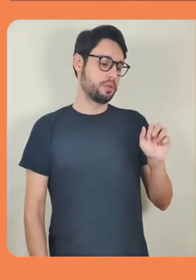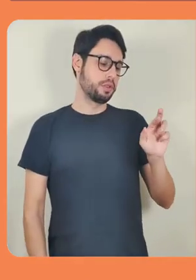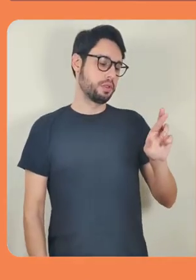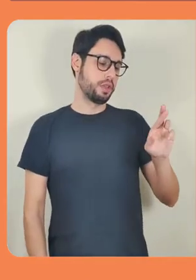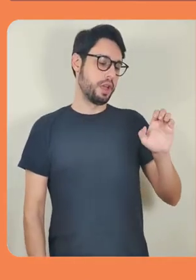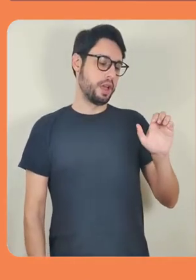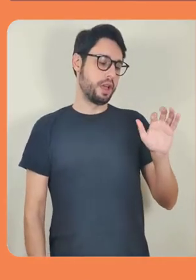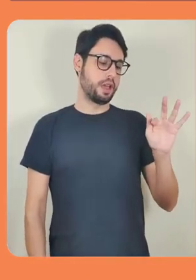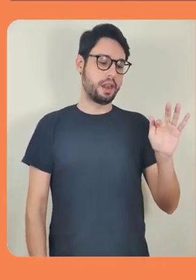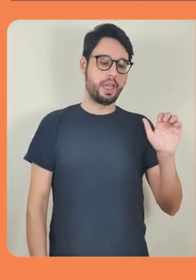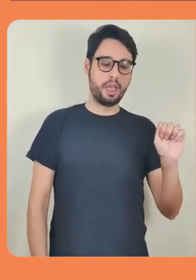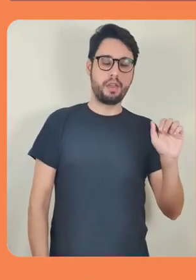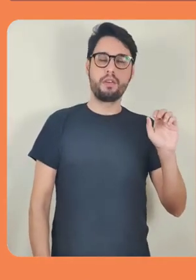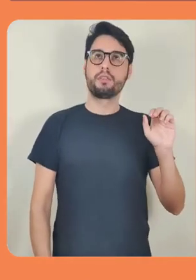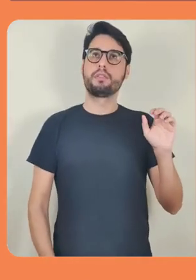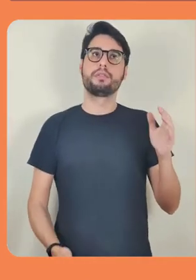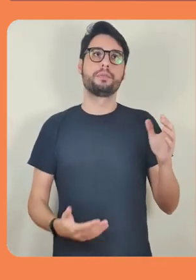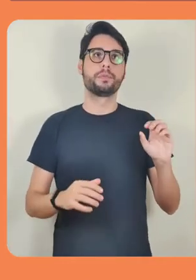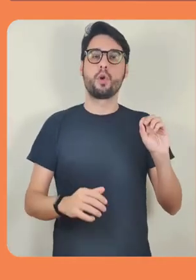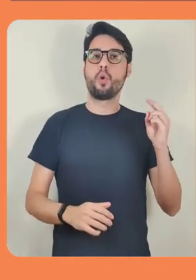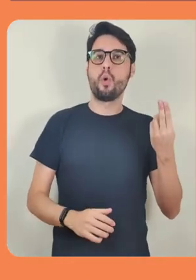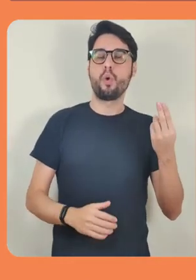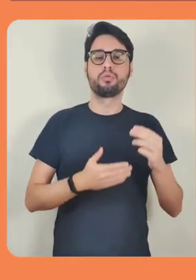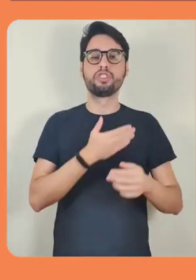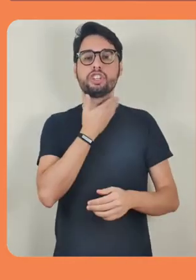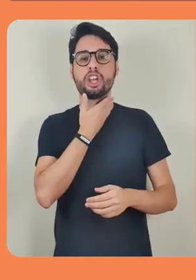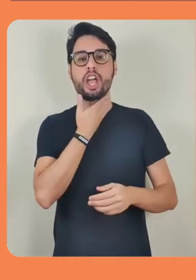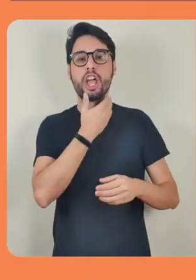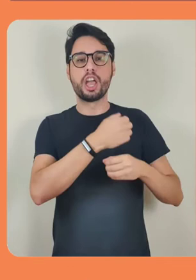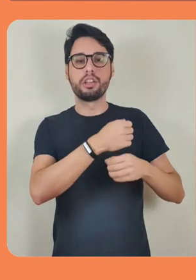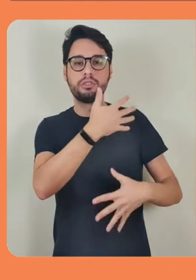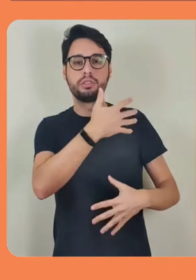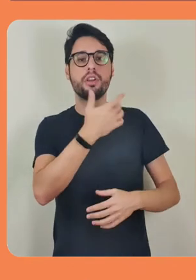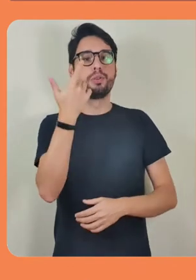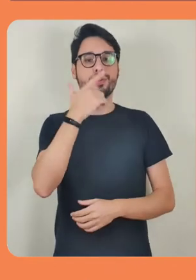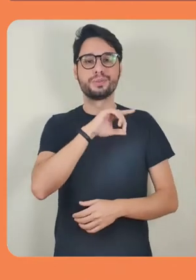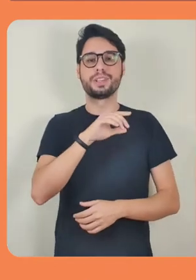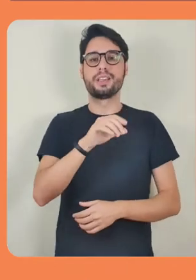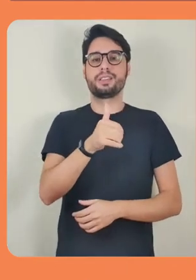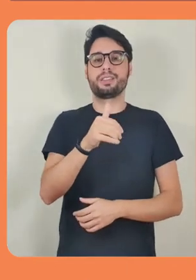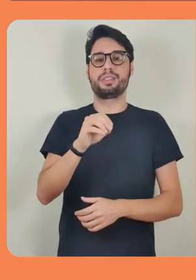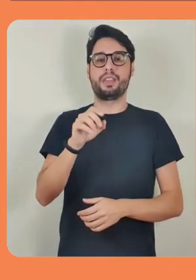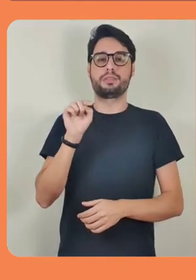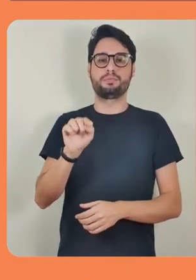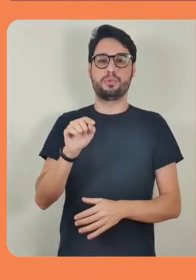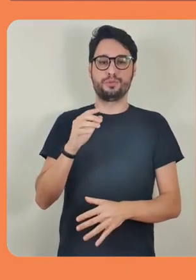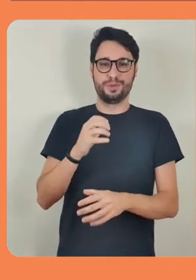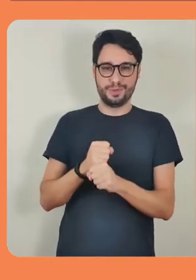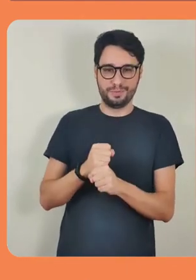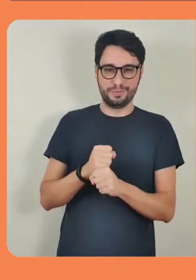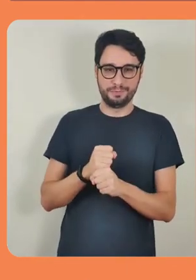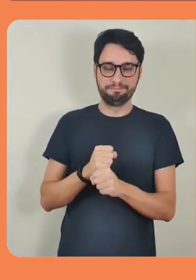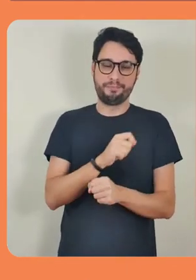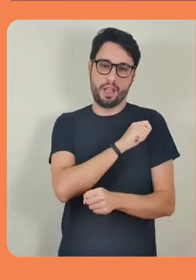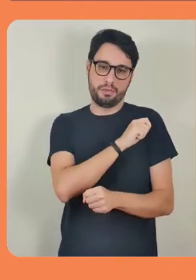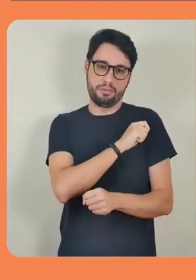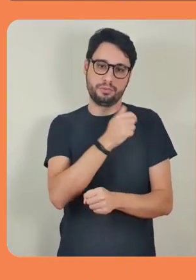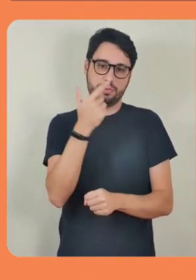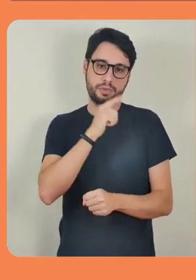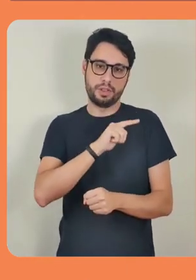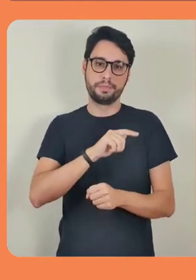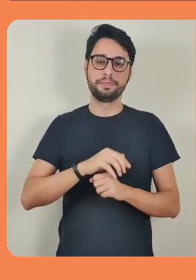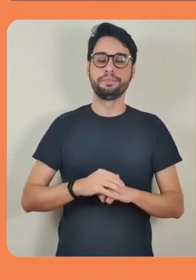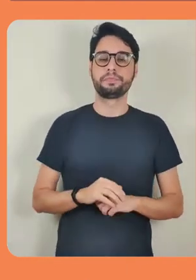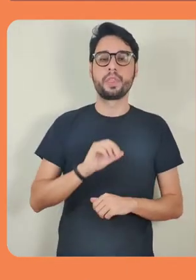evento qualquer livro ou qualquer tarefa ou a livro já foi